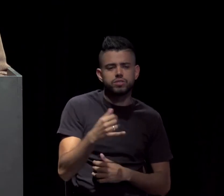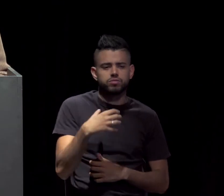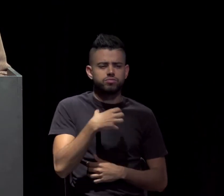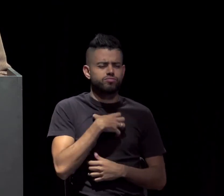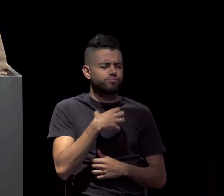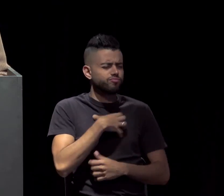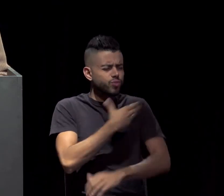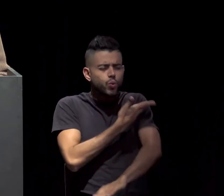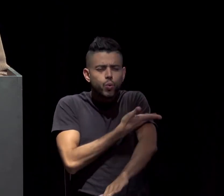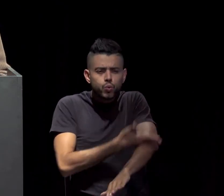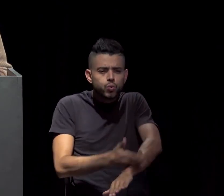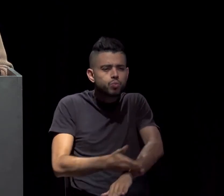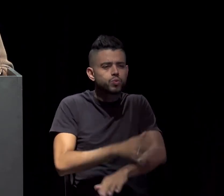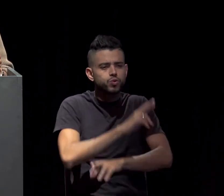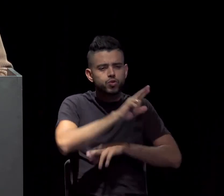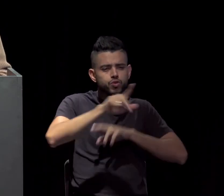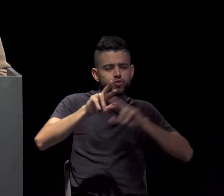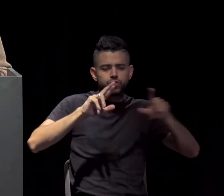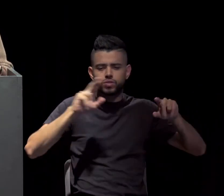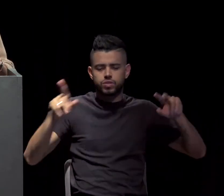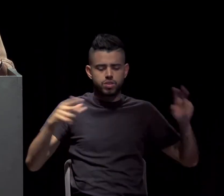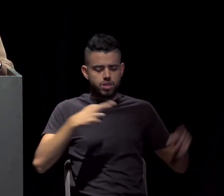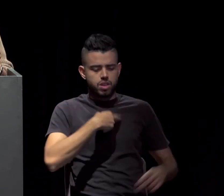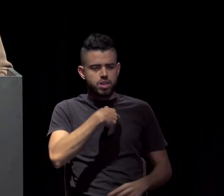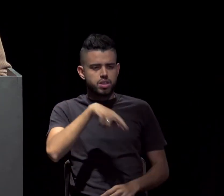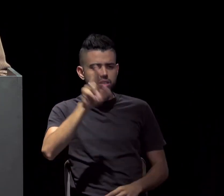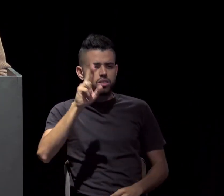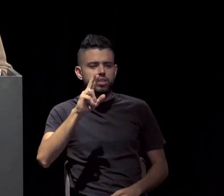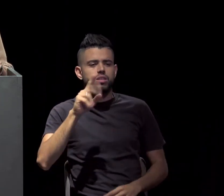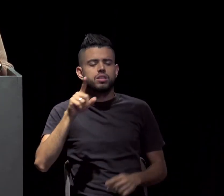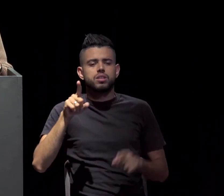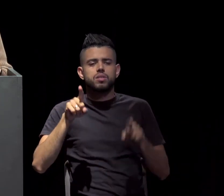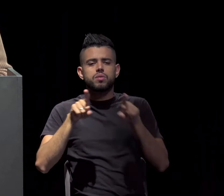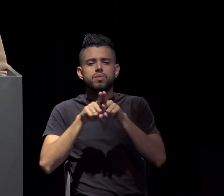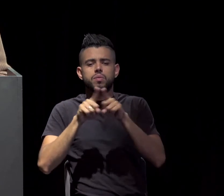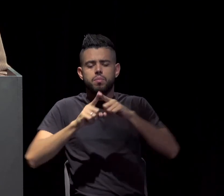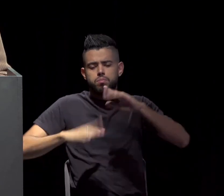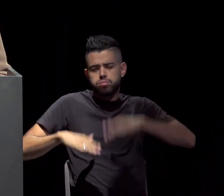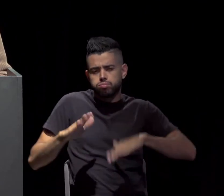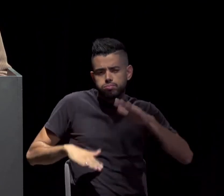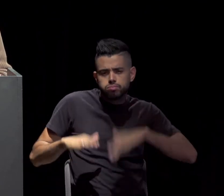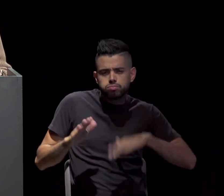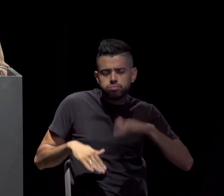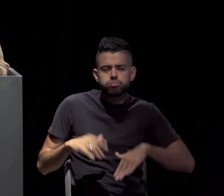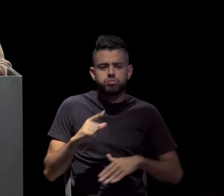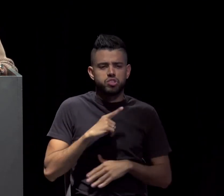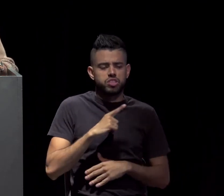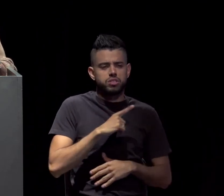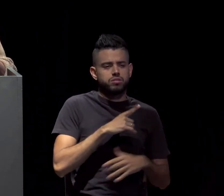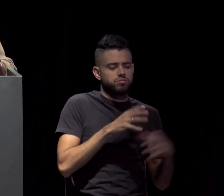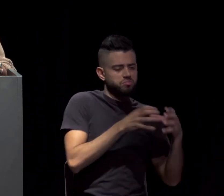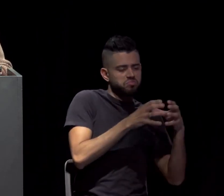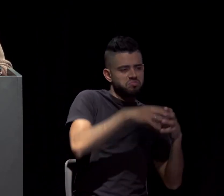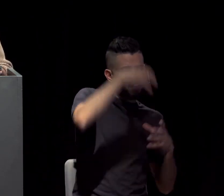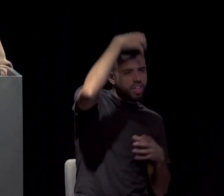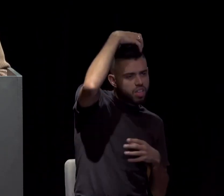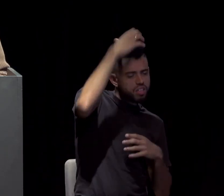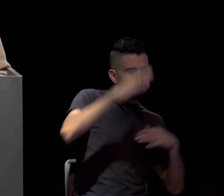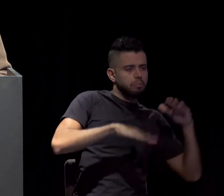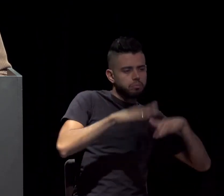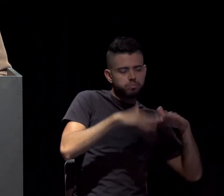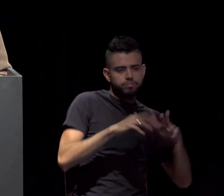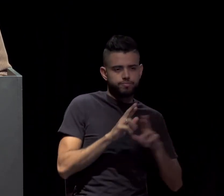mais variados, ritos fúnebres, folias de reis, batuques, e, dentre esse vasto